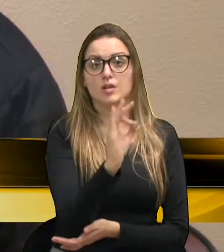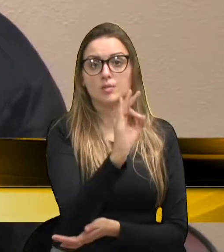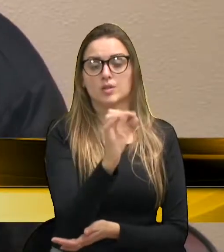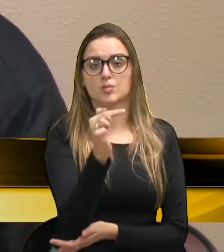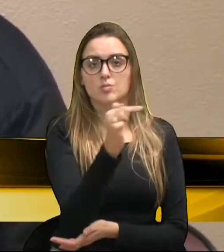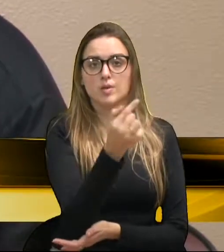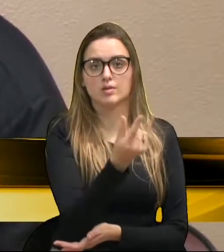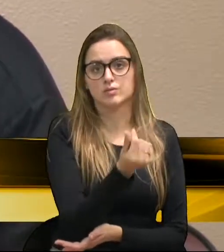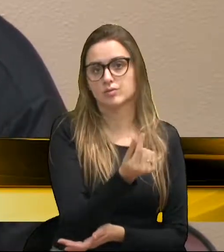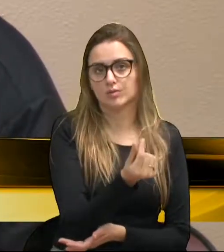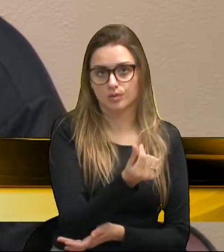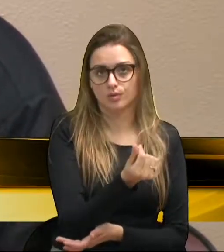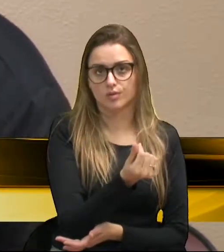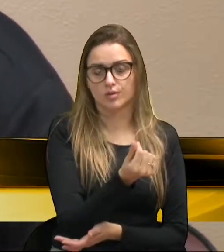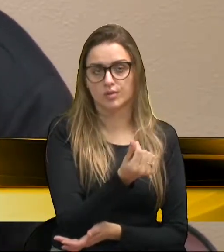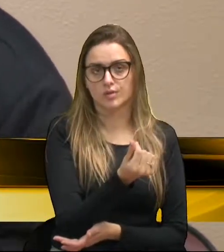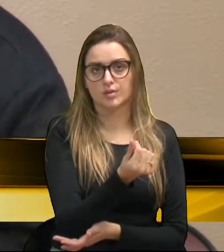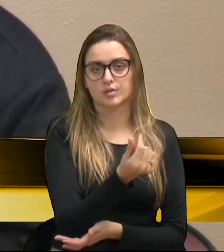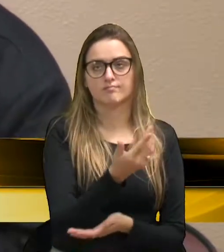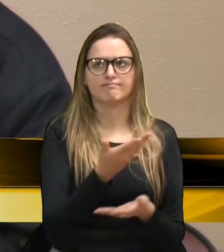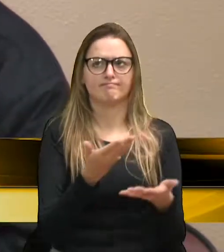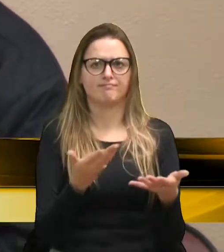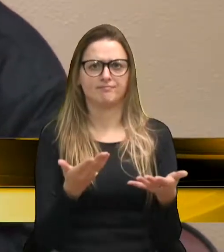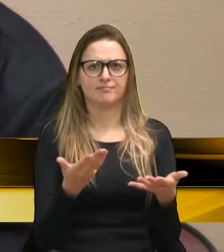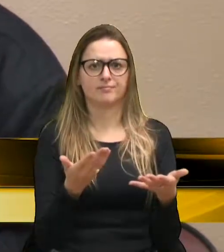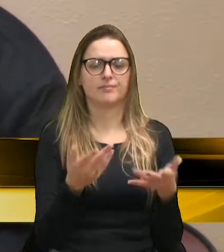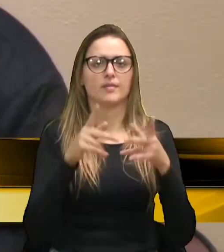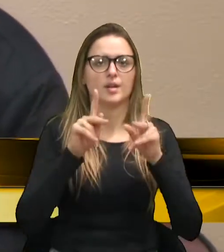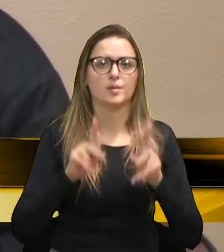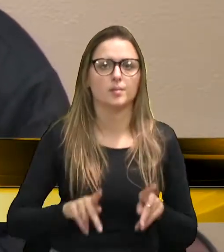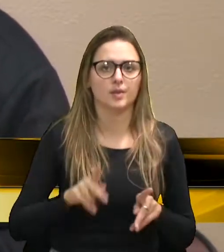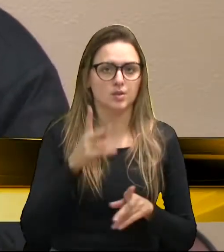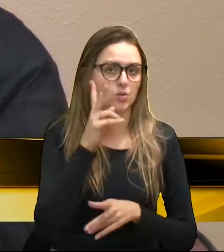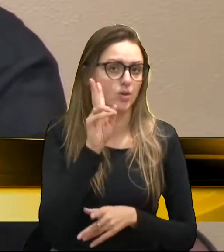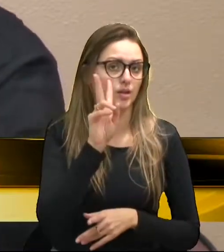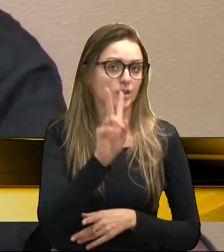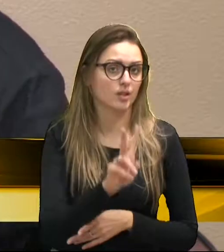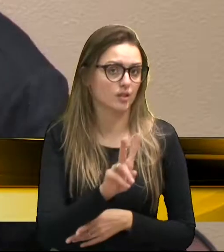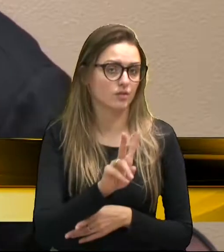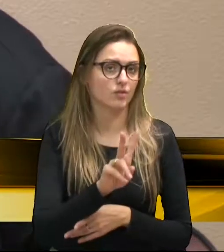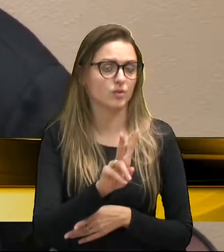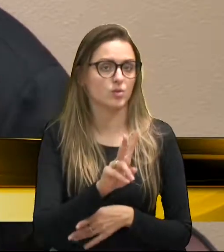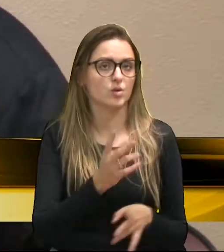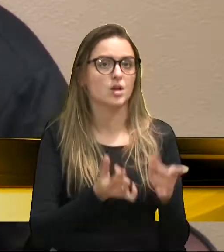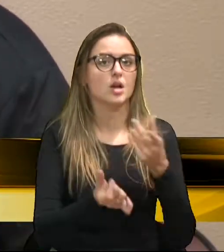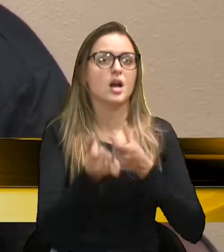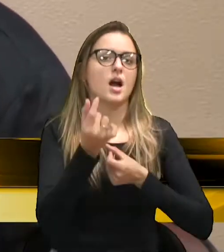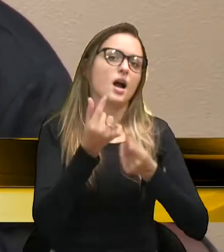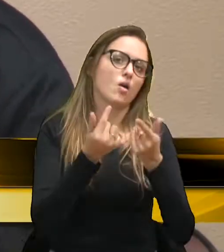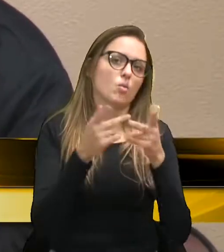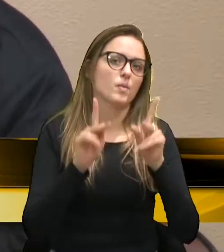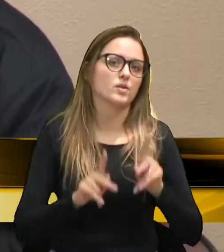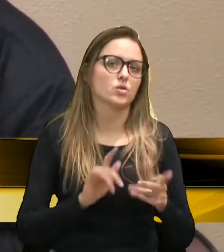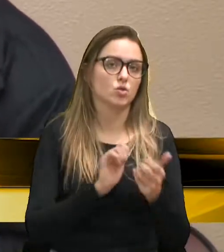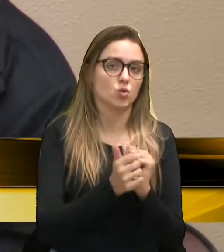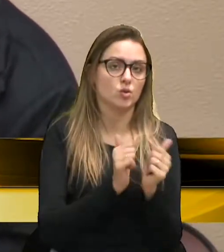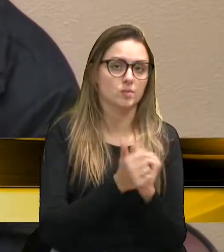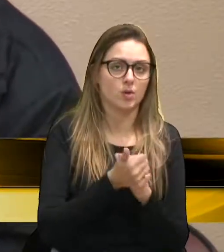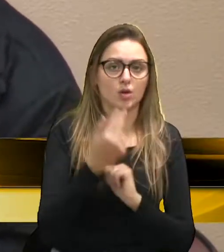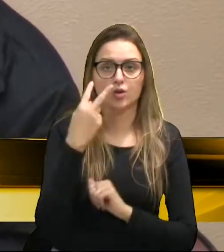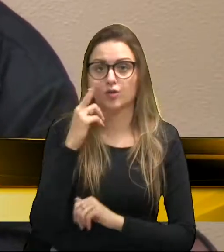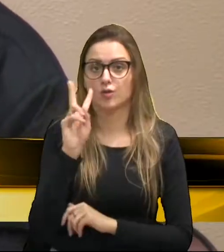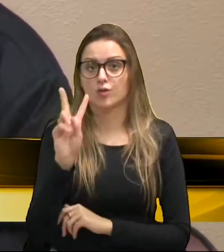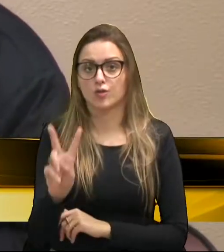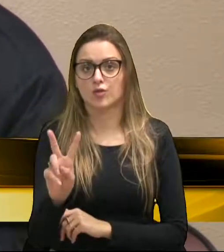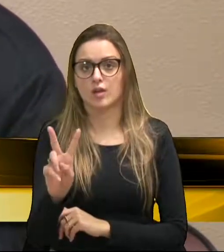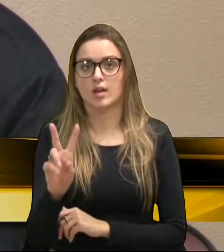Assim, mesmo assim, quem assistiu, principalmente da área do esporte, que foi ver o jogo